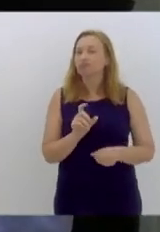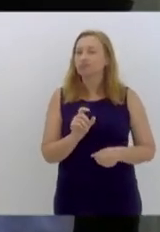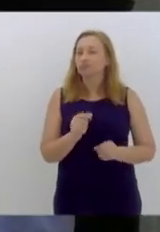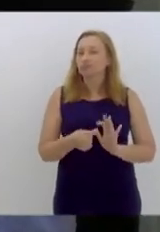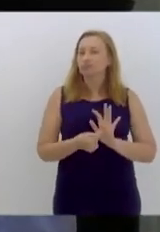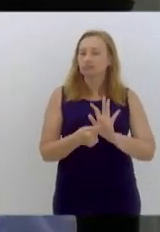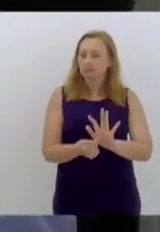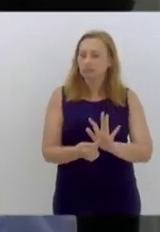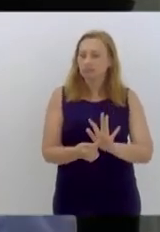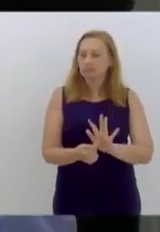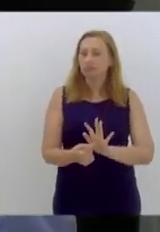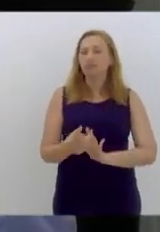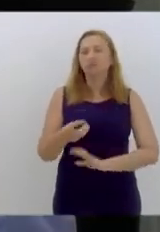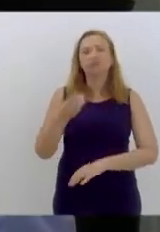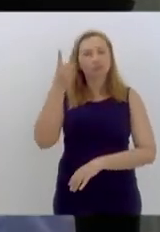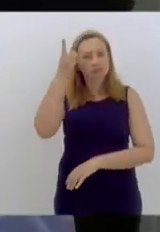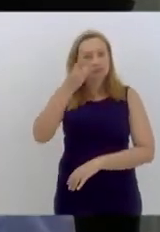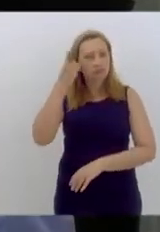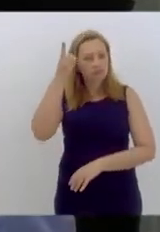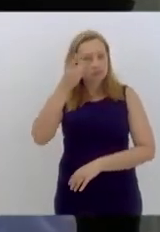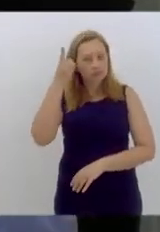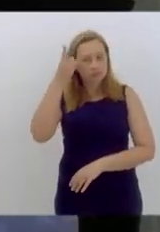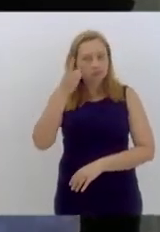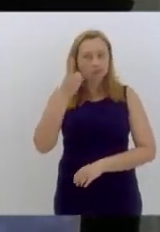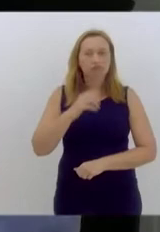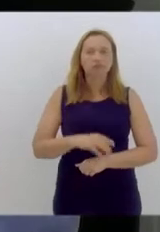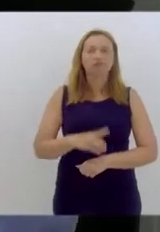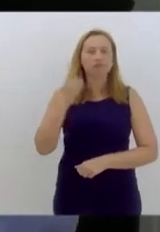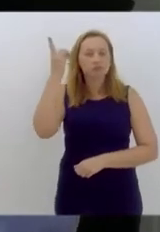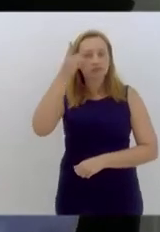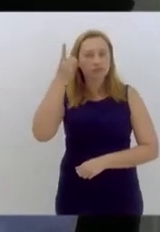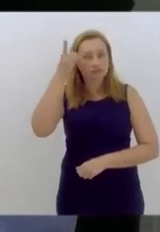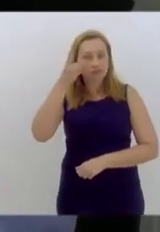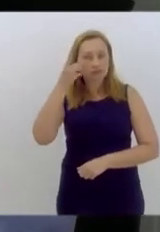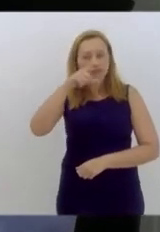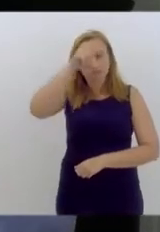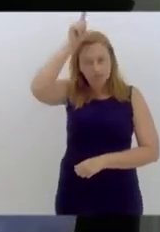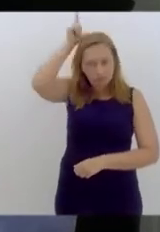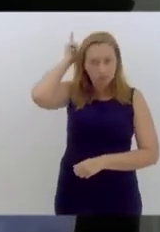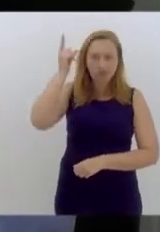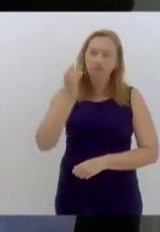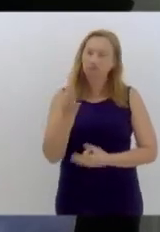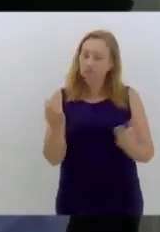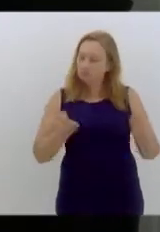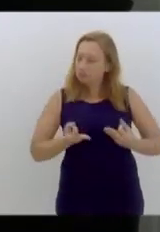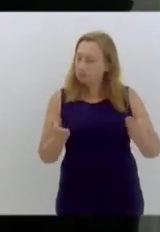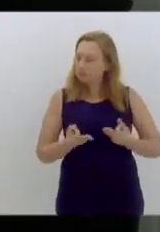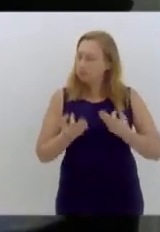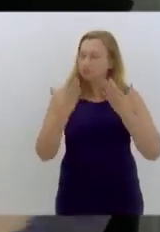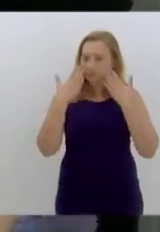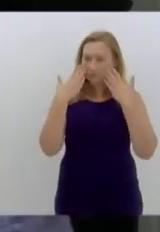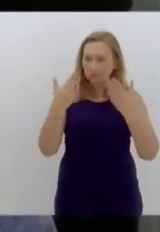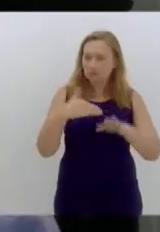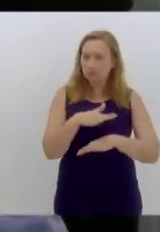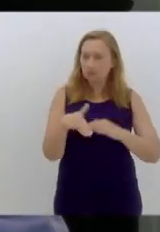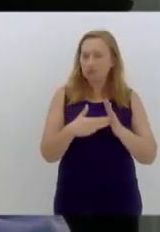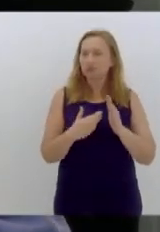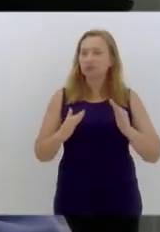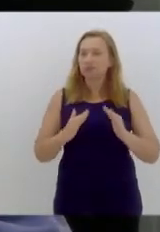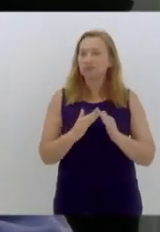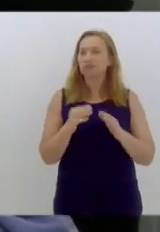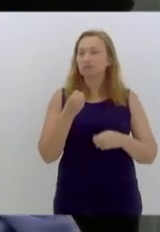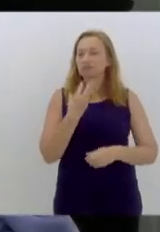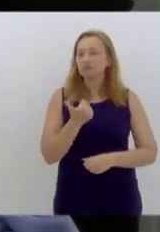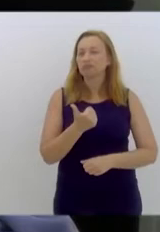posto pelos deputados, pelo deputado Luiz Paulo, brilhantemente representando a toda a casa.